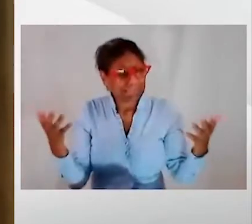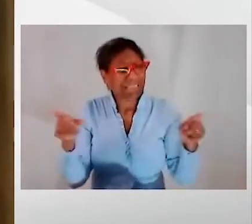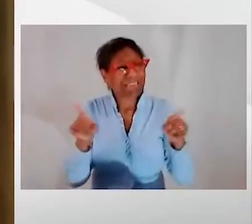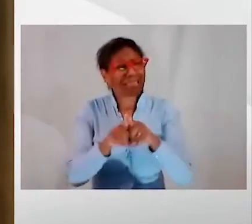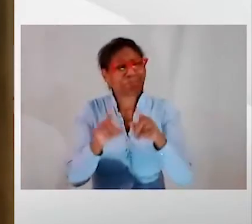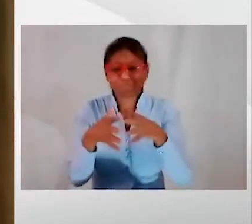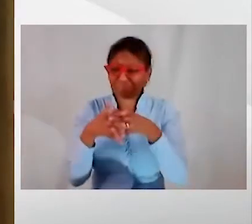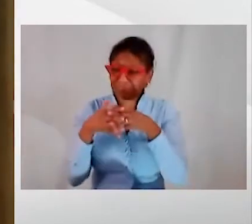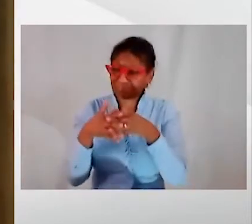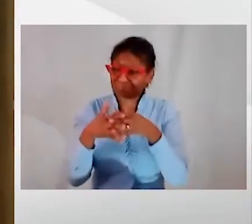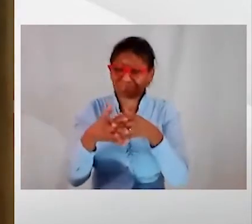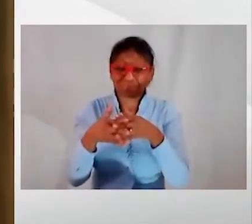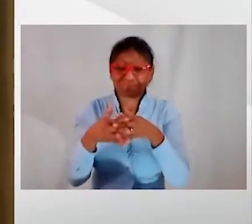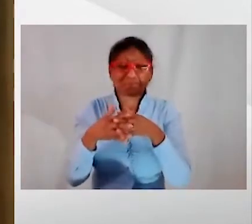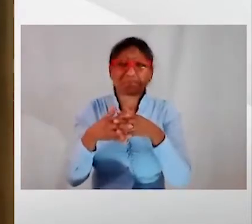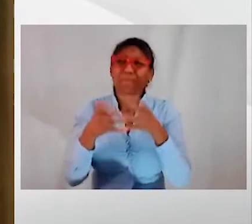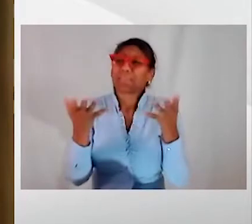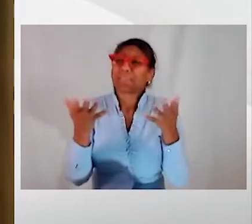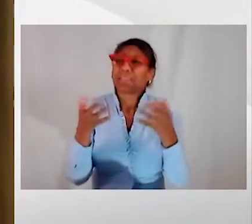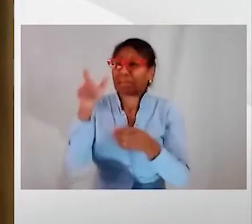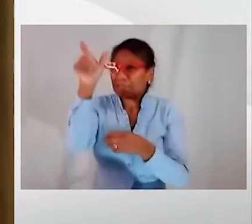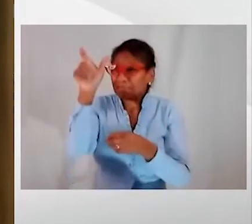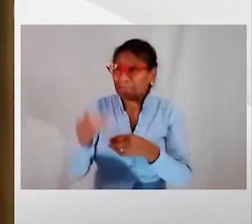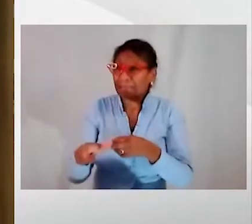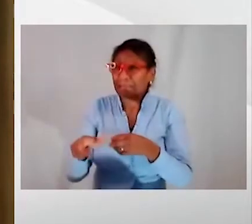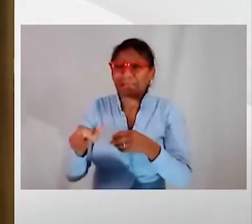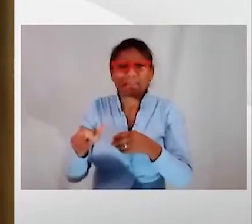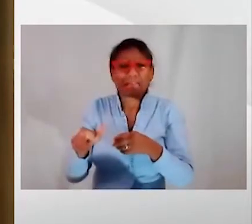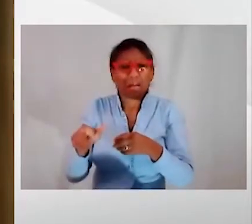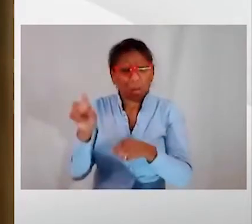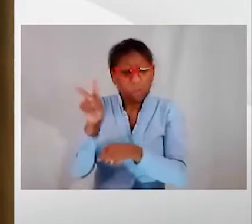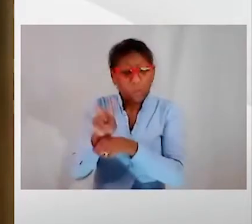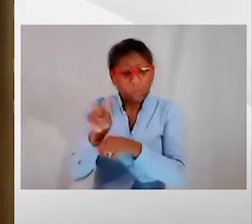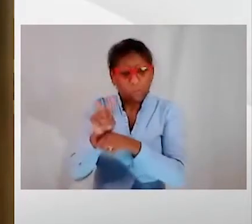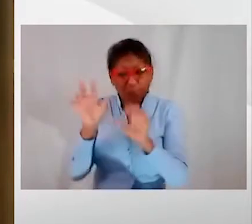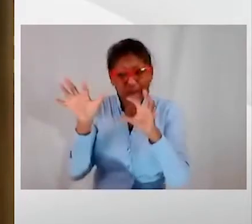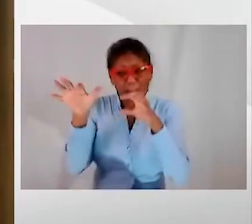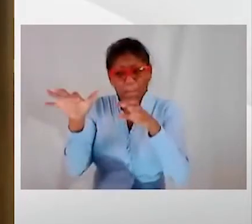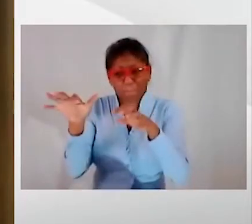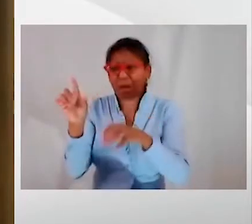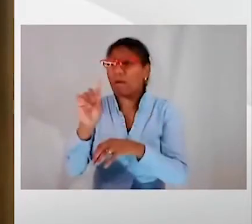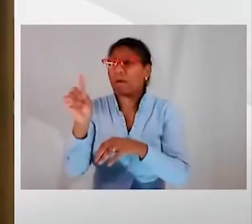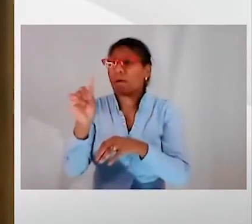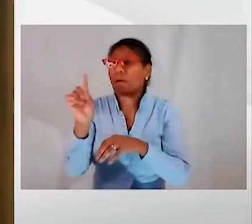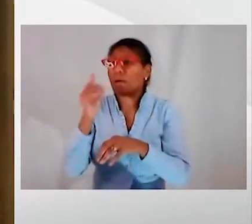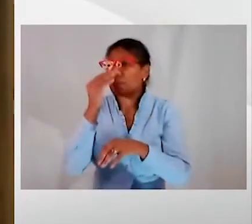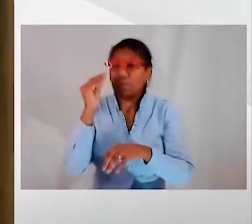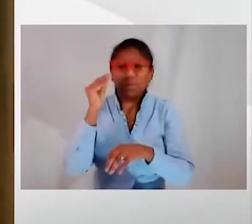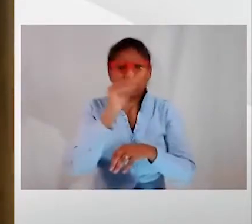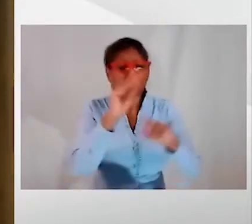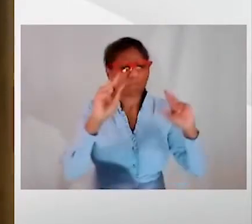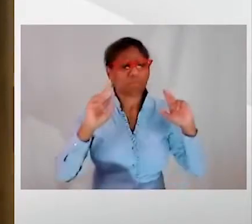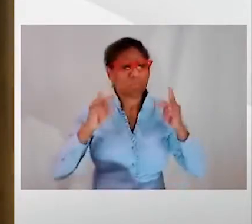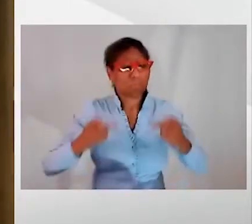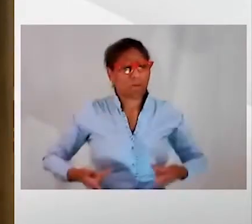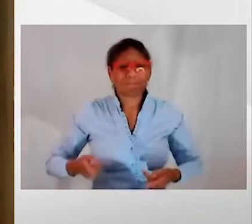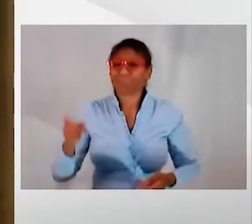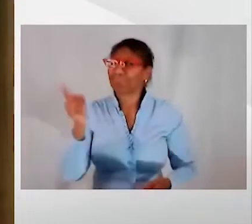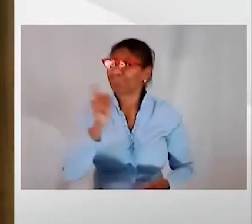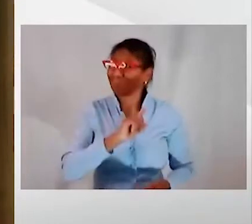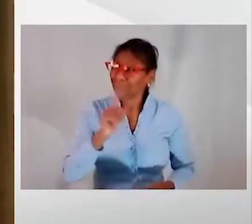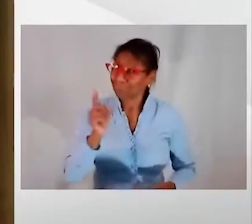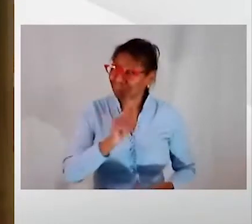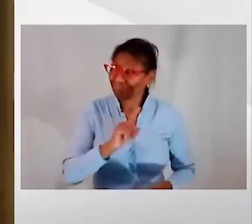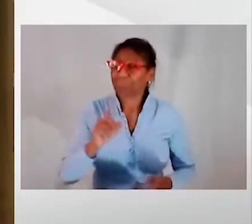que imagina que quem cuida de bichos não cuida de humanos, quando a verdade é exatamente o oposto. Quem cuida